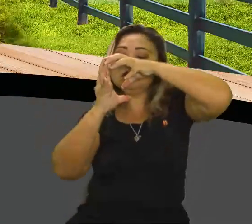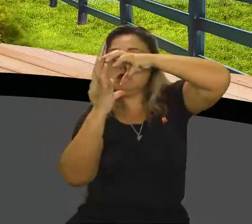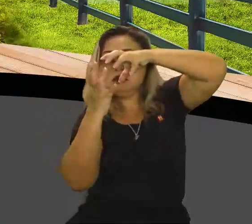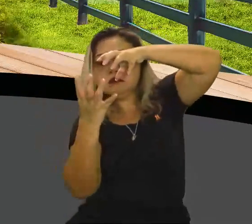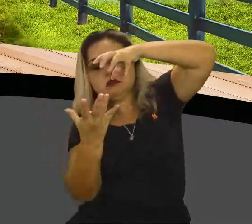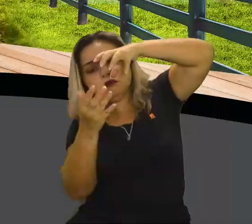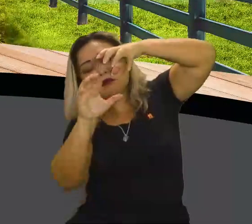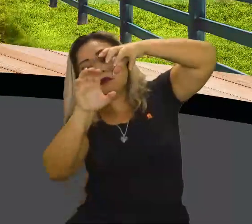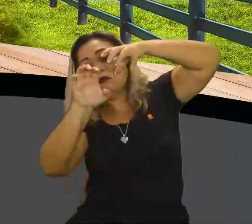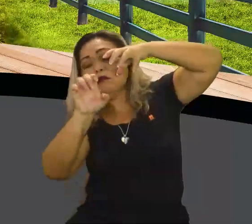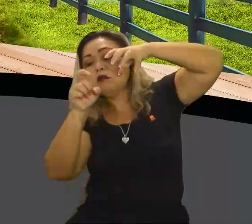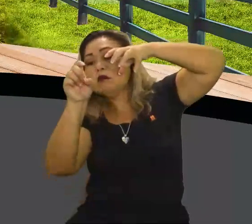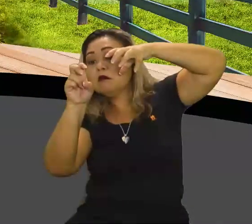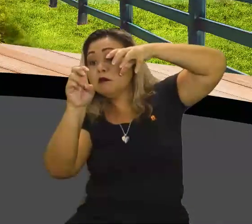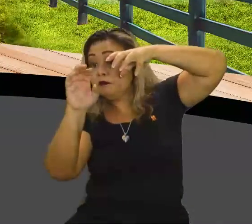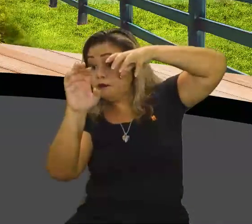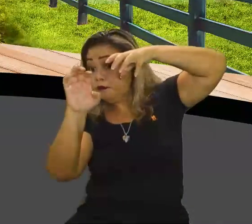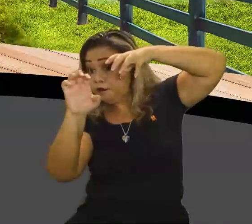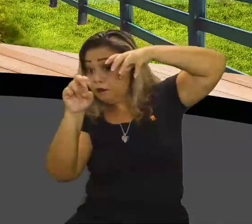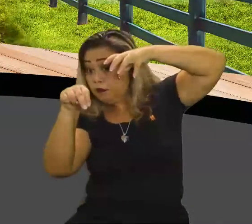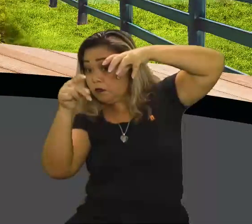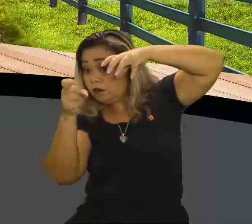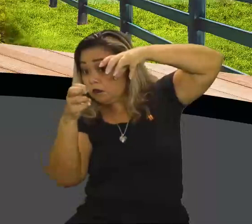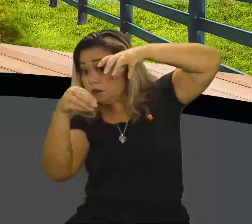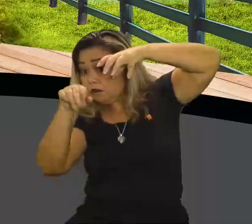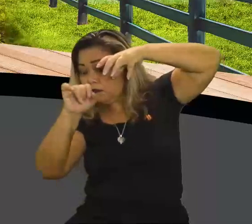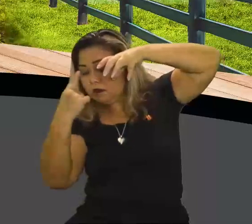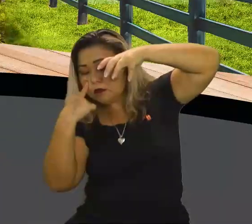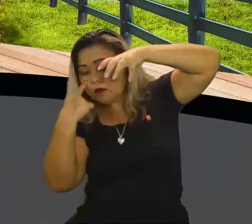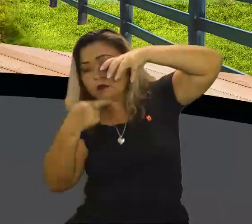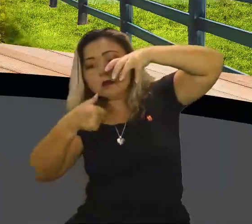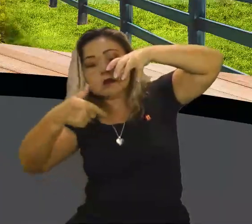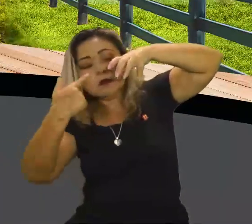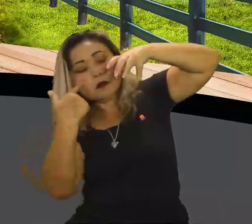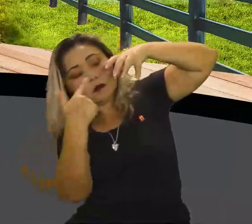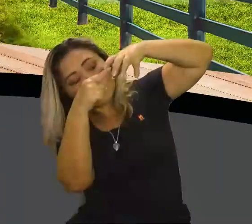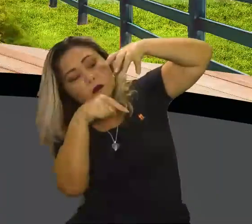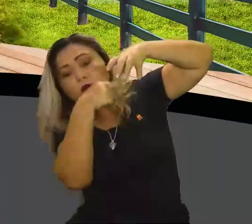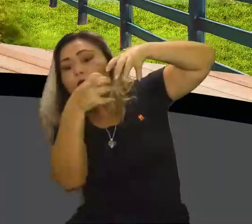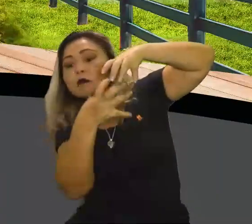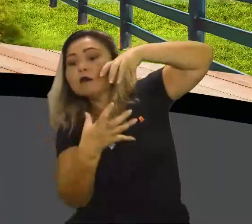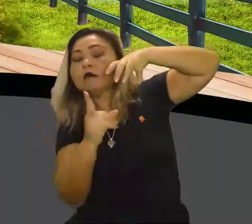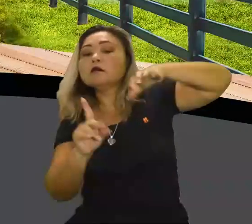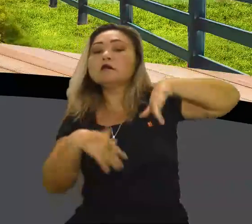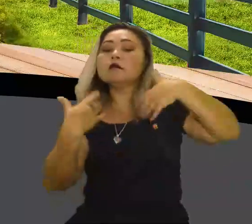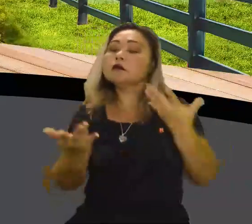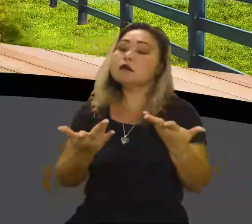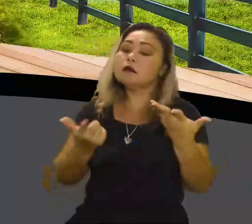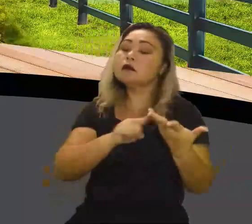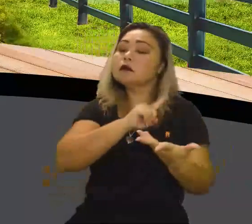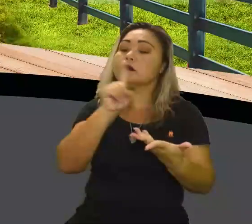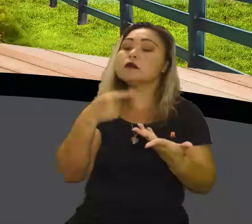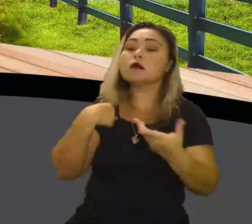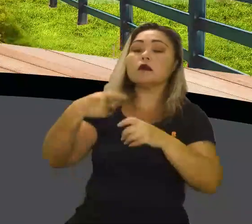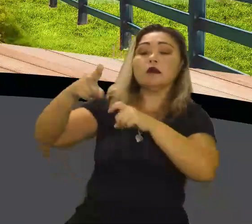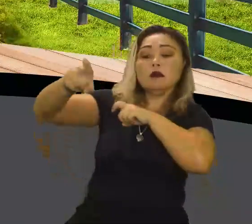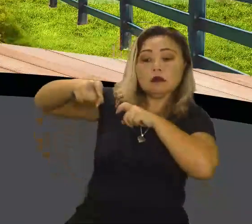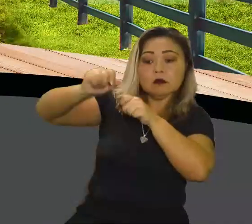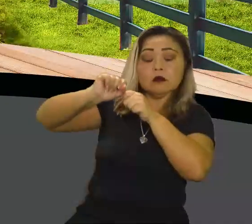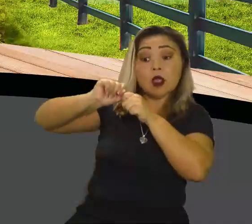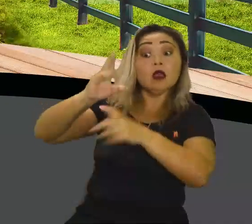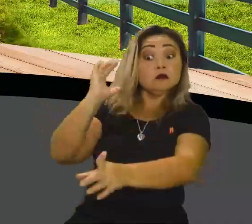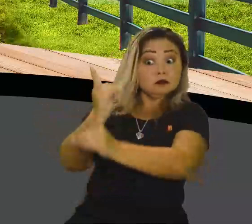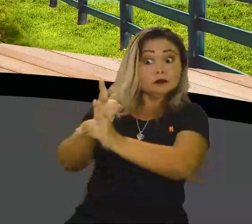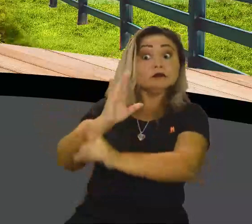um enxame que você estiver andando aí despercebido na sua propriedade. Ei, professor, lá na minha propriedade eu já